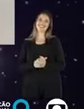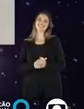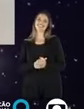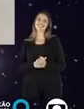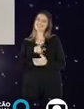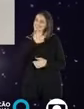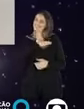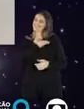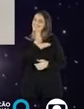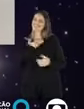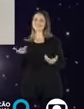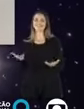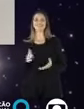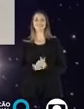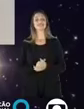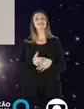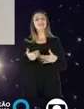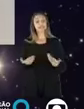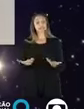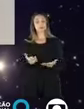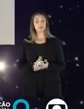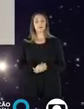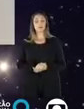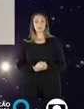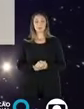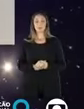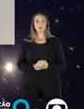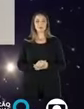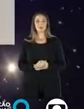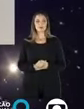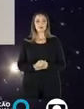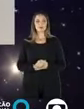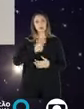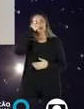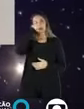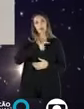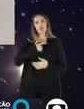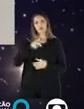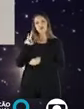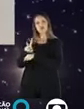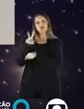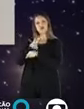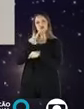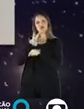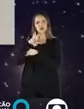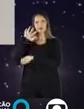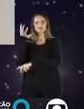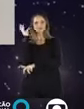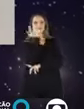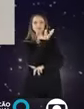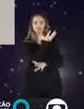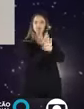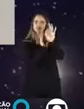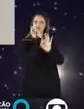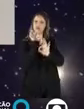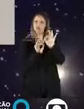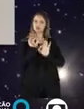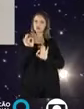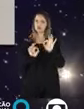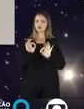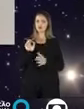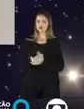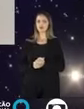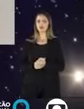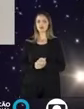suspeita. Então, eu assim, esse meu lado ambiental, né, o de produtor, foi uma coisa que eu meio